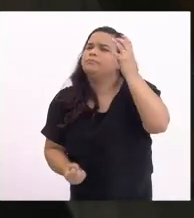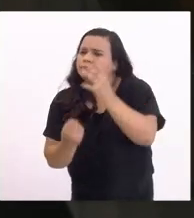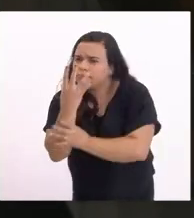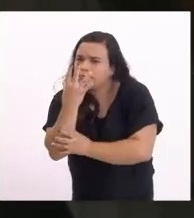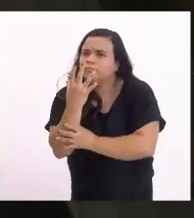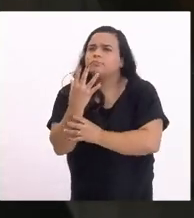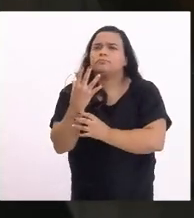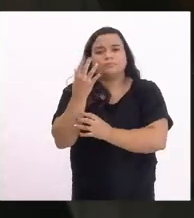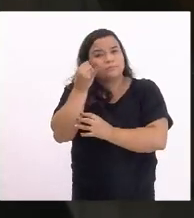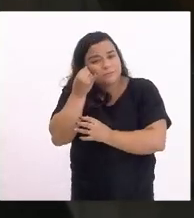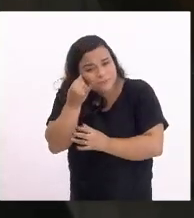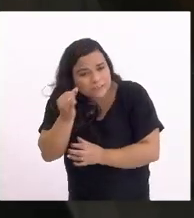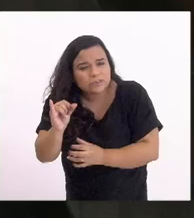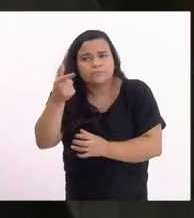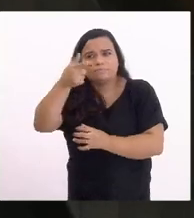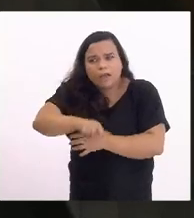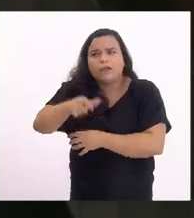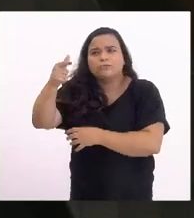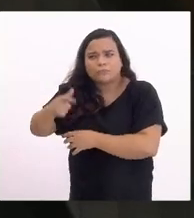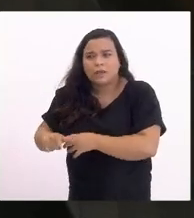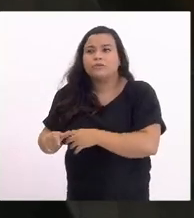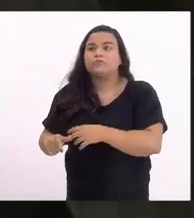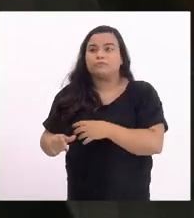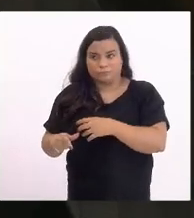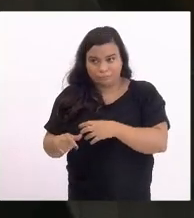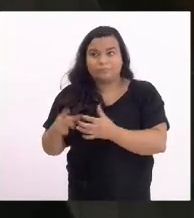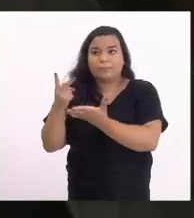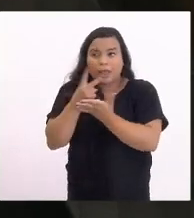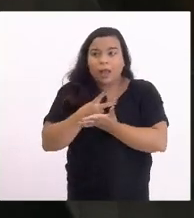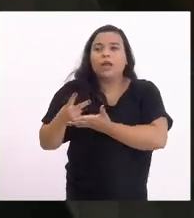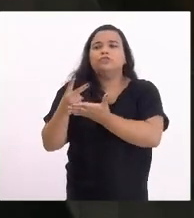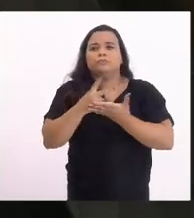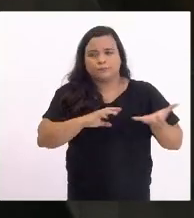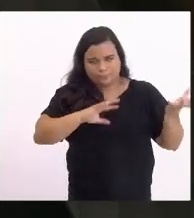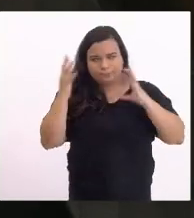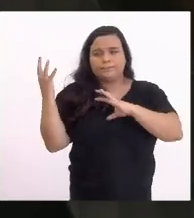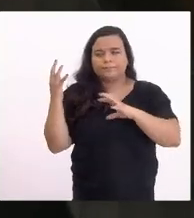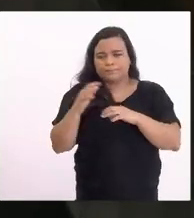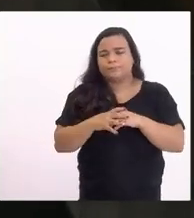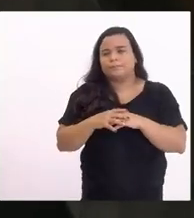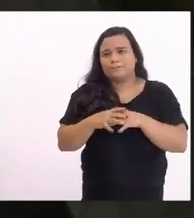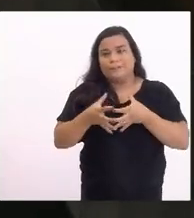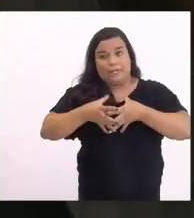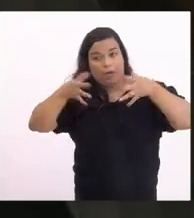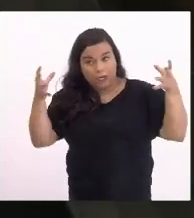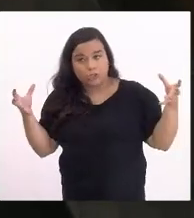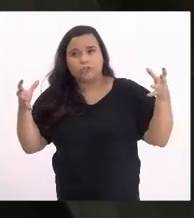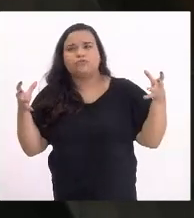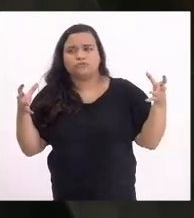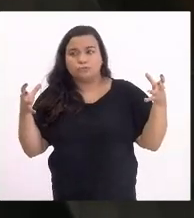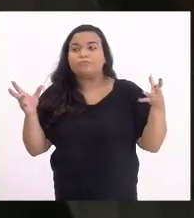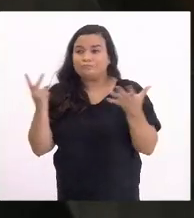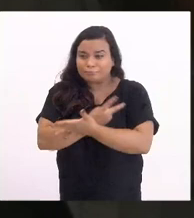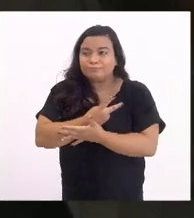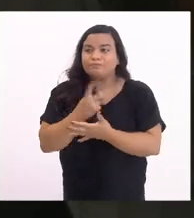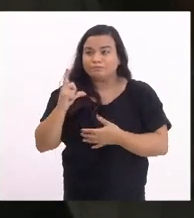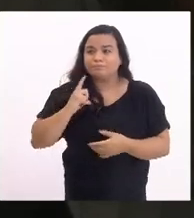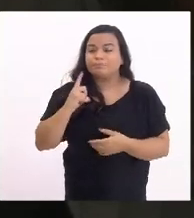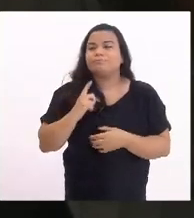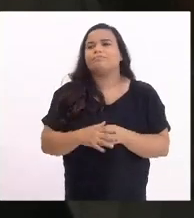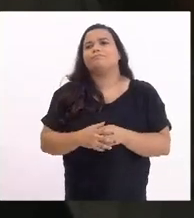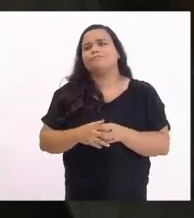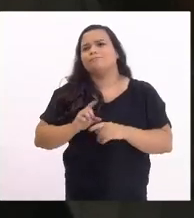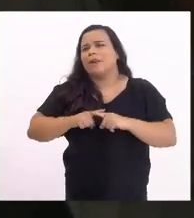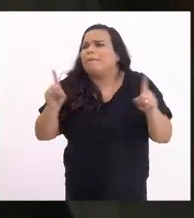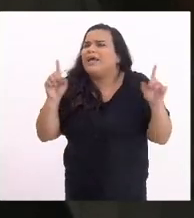pudessem mitigar, né, a ocorrência desses eventos de grandes proporções, de grande magnitude. É, mas já